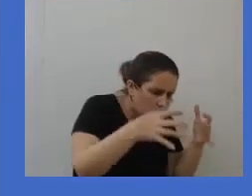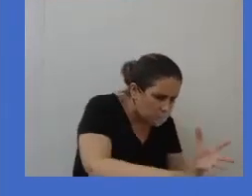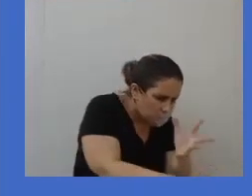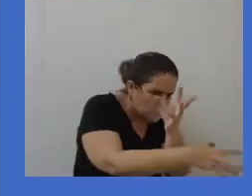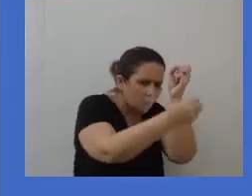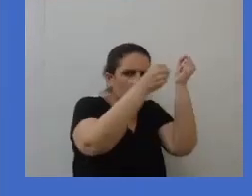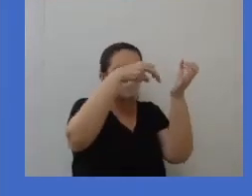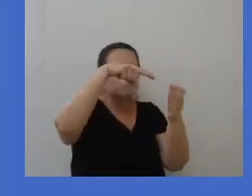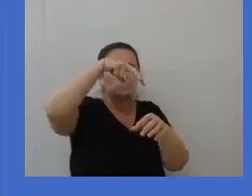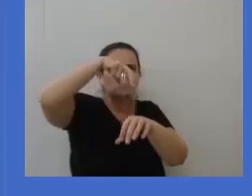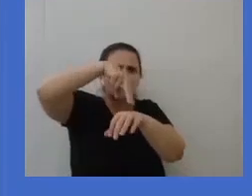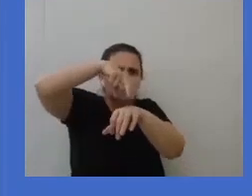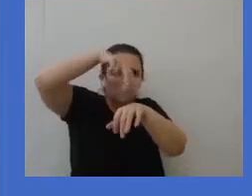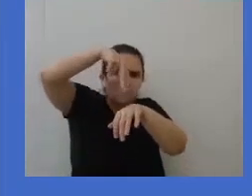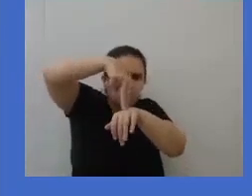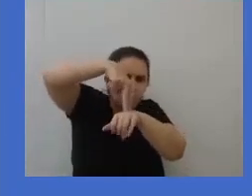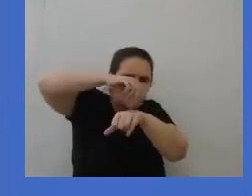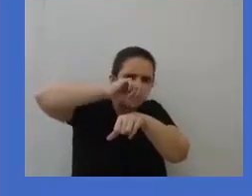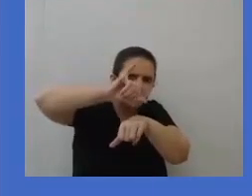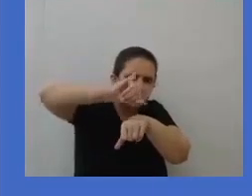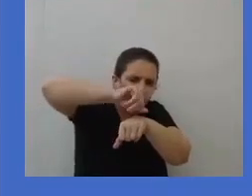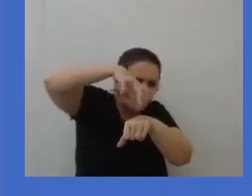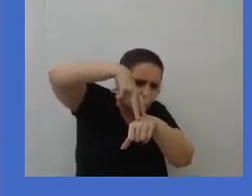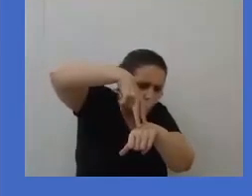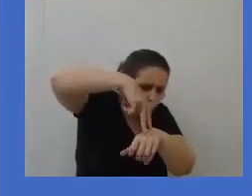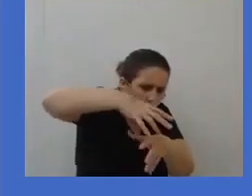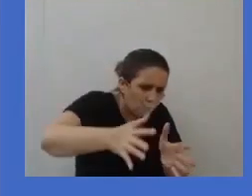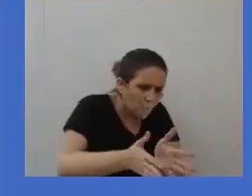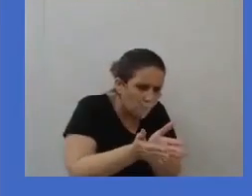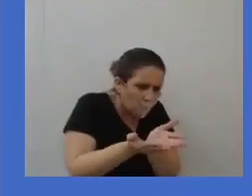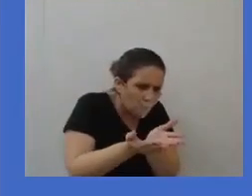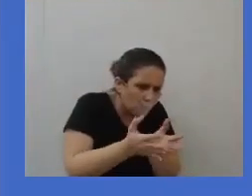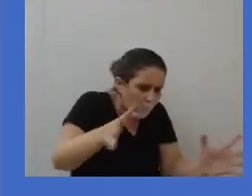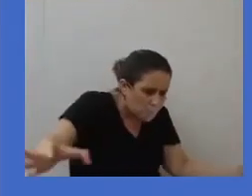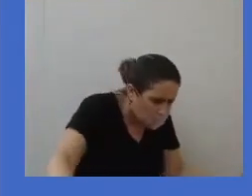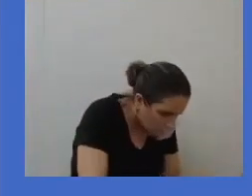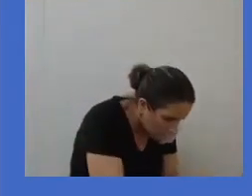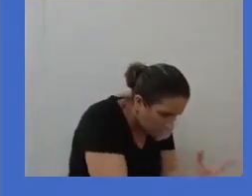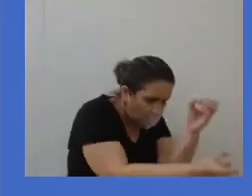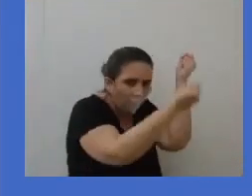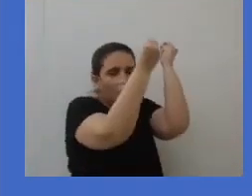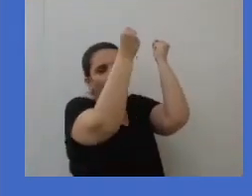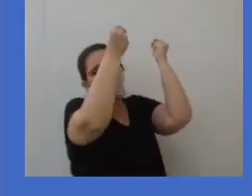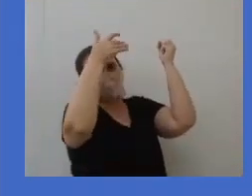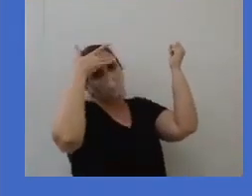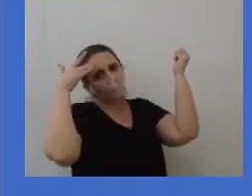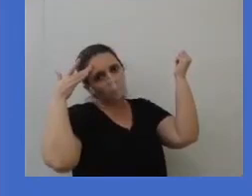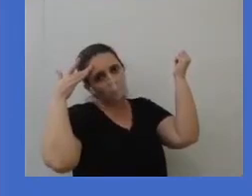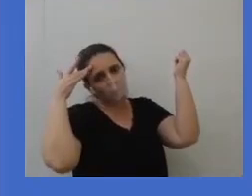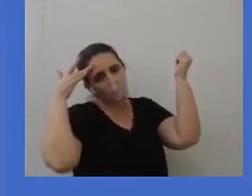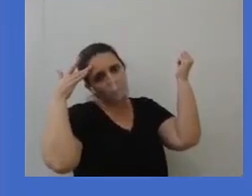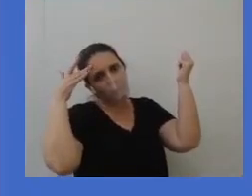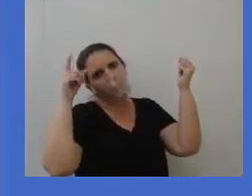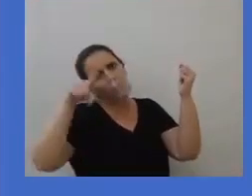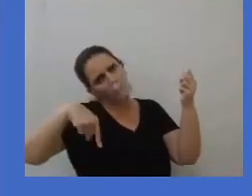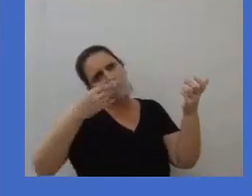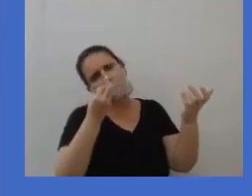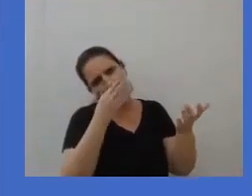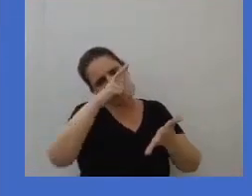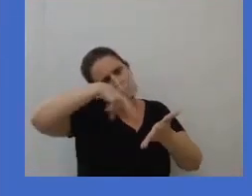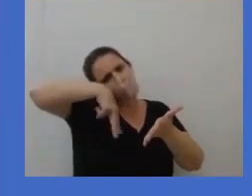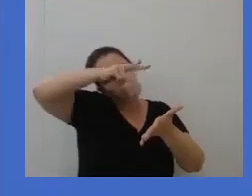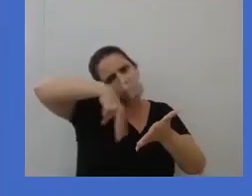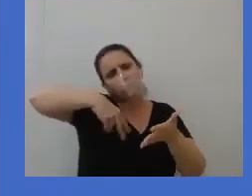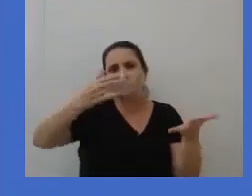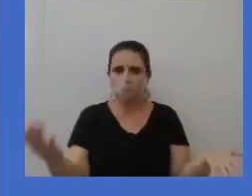está em cima do livro, quem está estruturado no livro, está salvando uma pessoa. Isso é um benefício